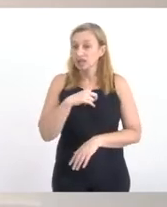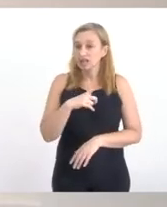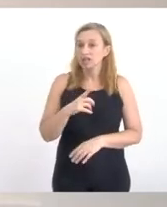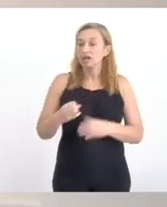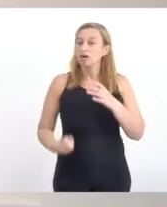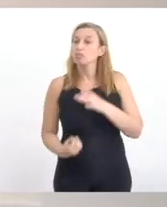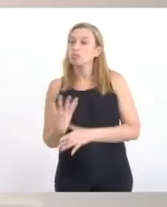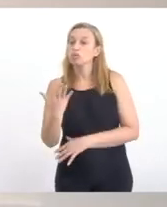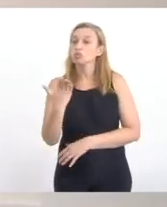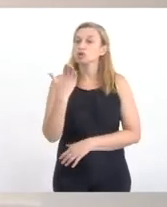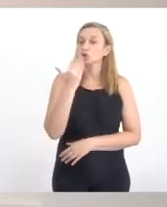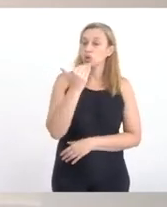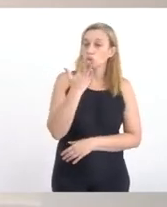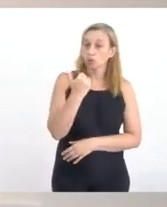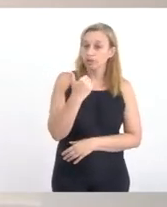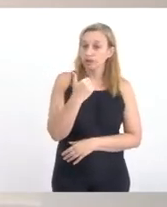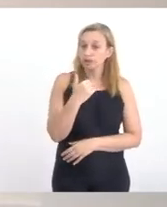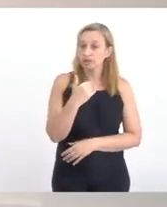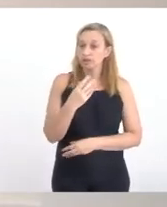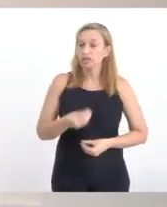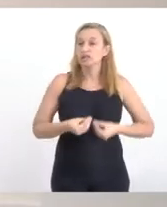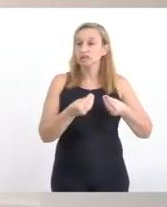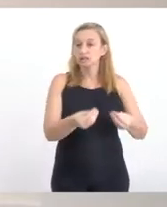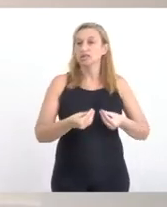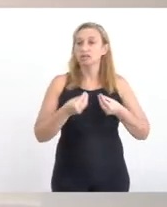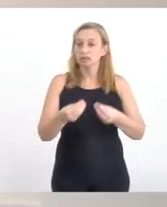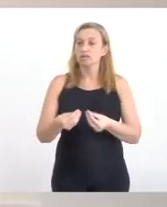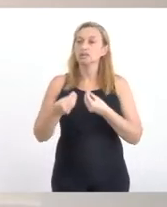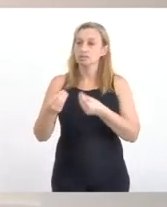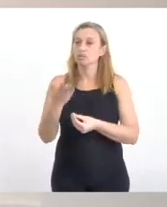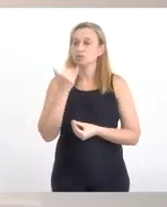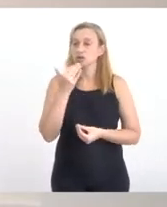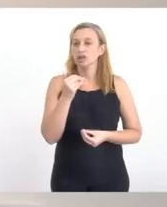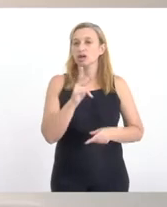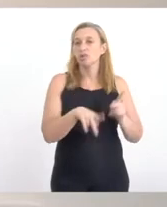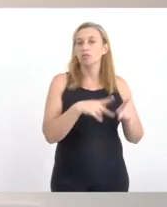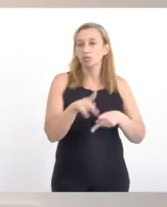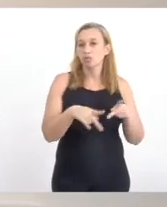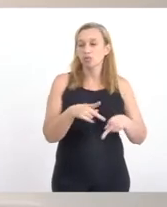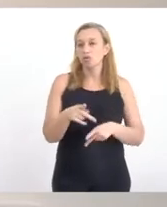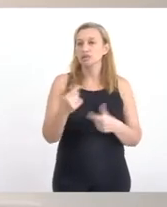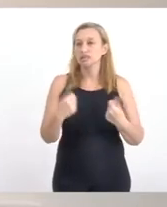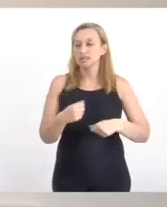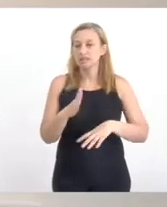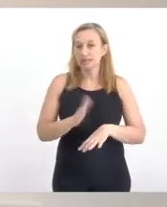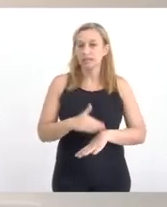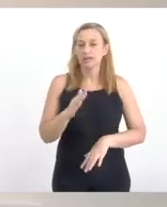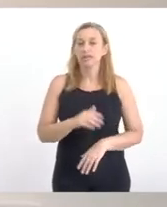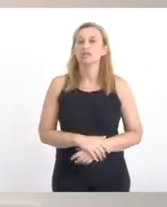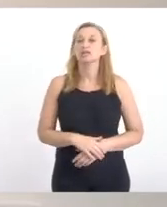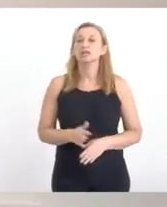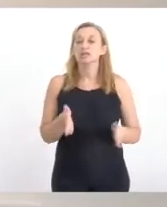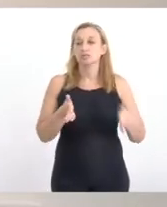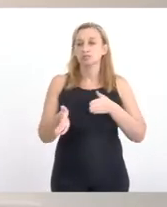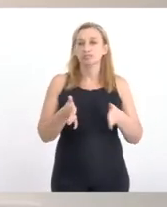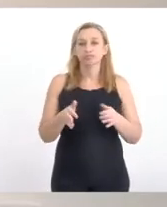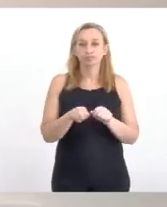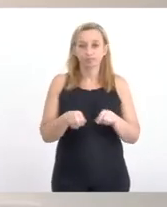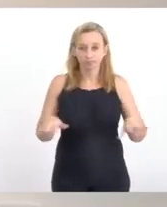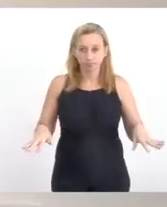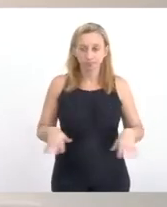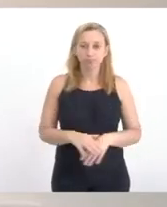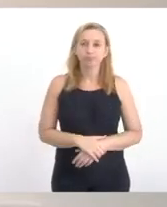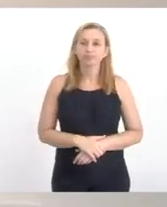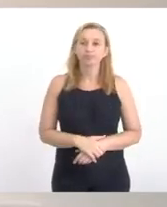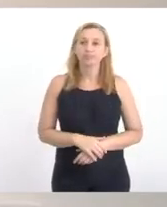vem né produzindo alimento e entregando alimentação aí a população com maiores necessidades né durante a sua pandemia